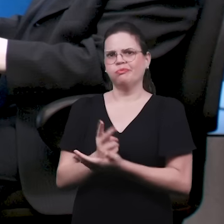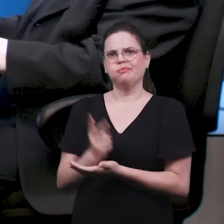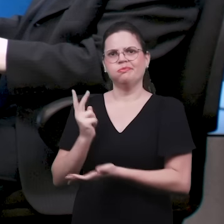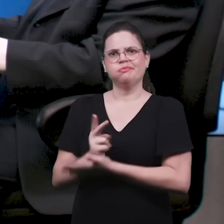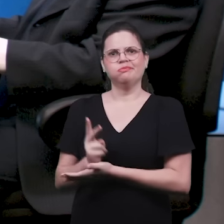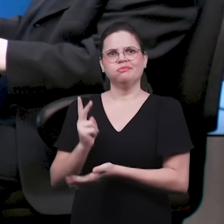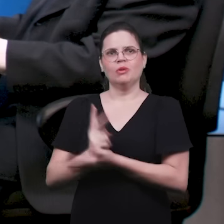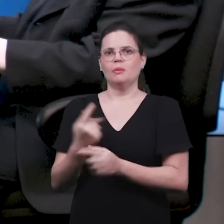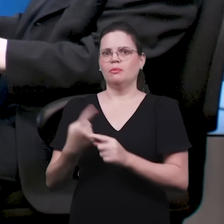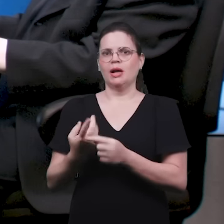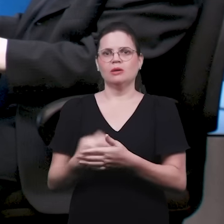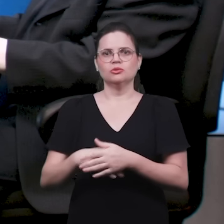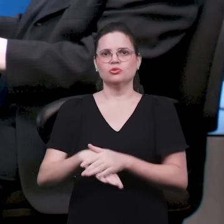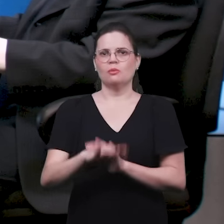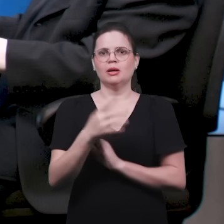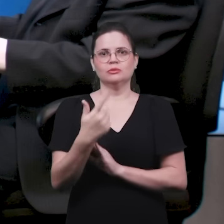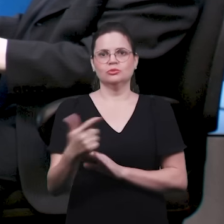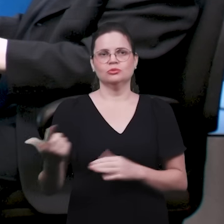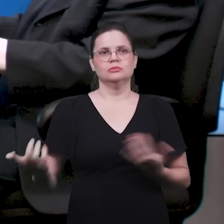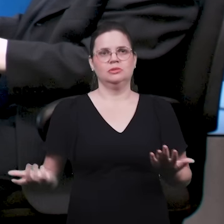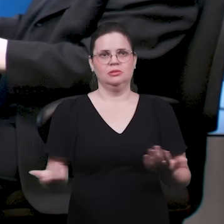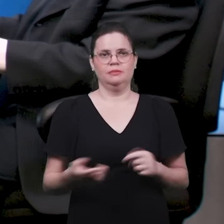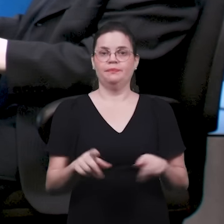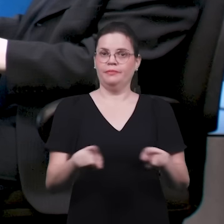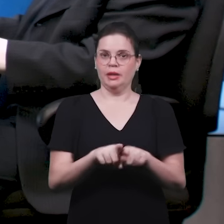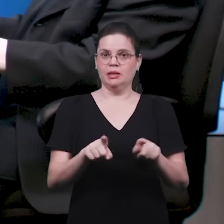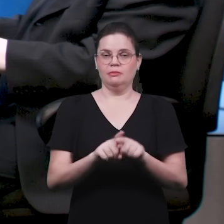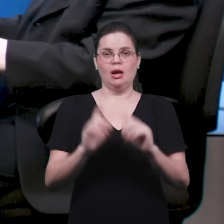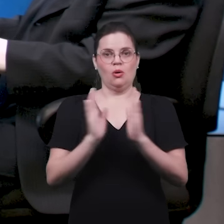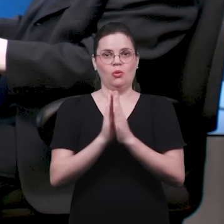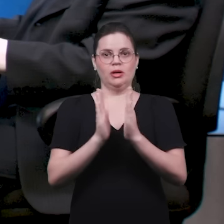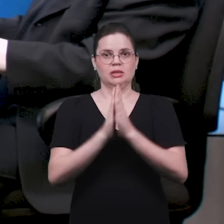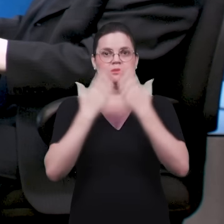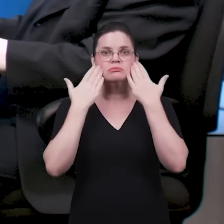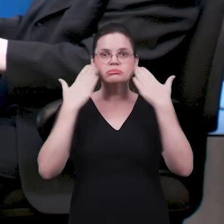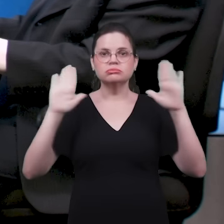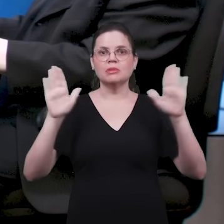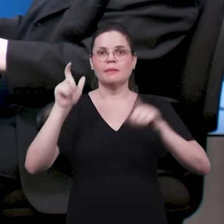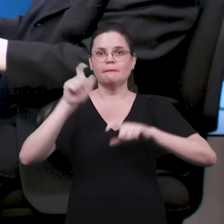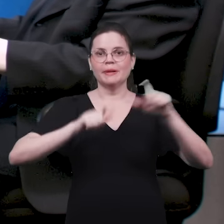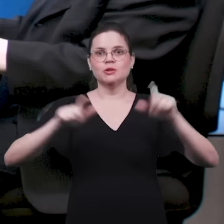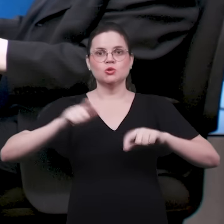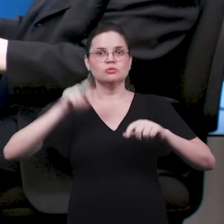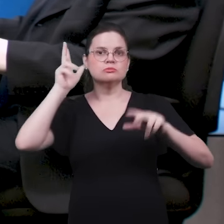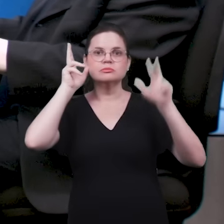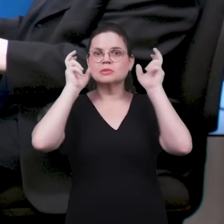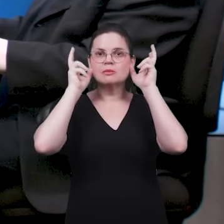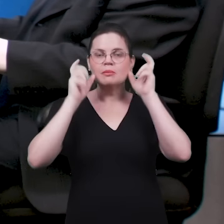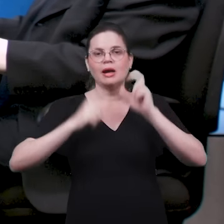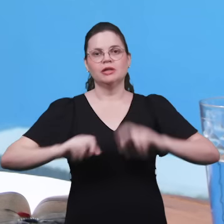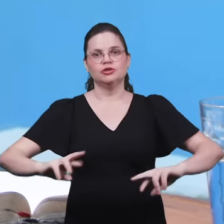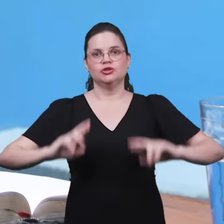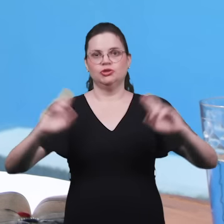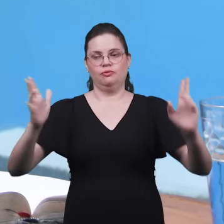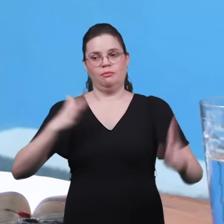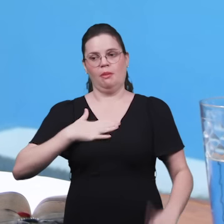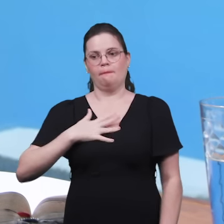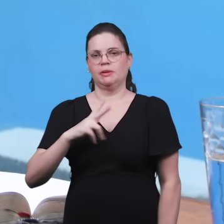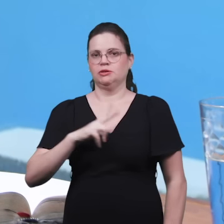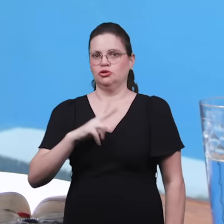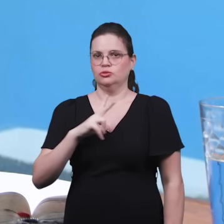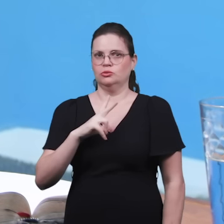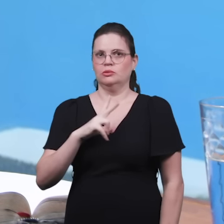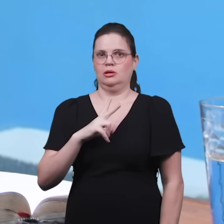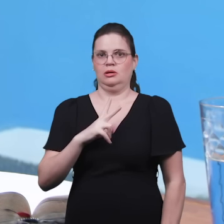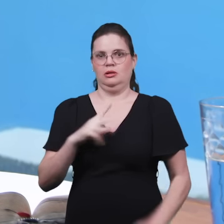ele não está acostumado com isso. E a oração pública, ela é um pouco diferente daquela que nós fazemos no